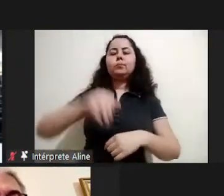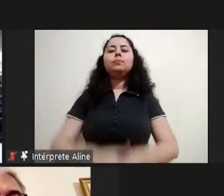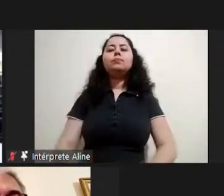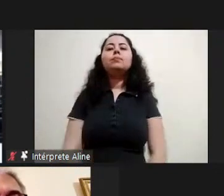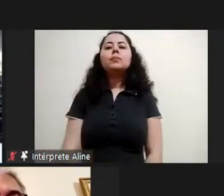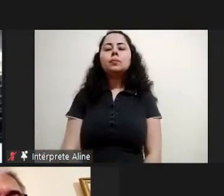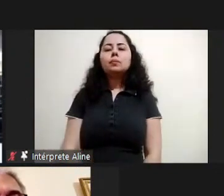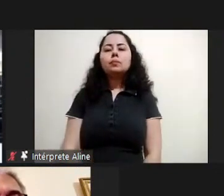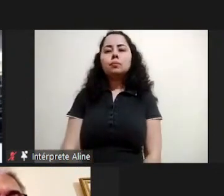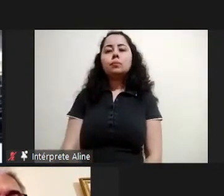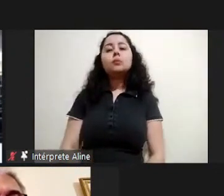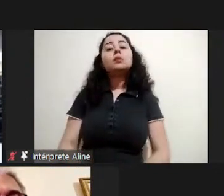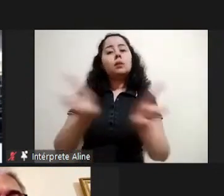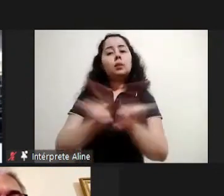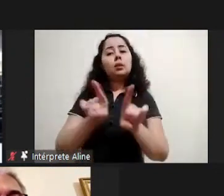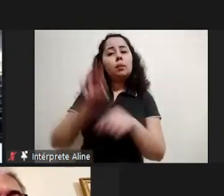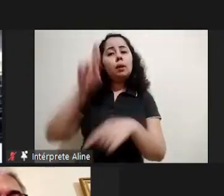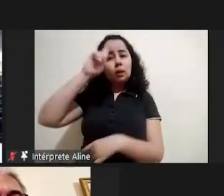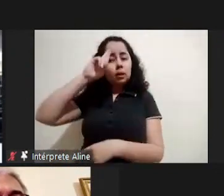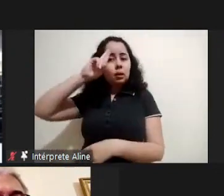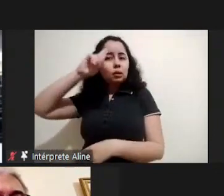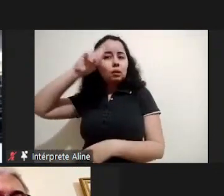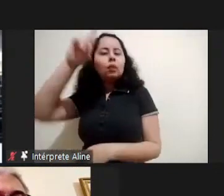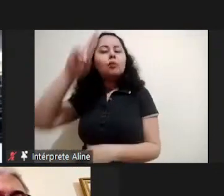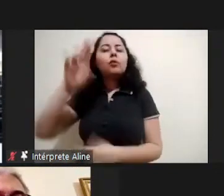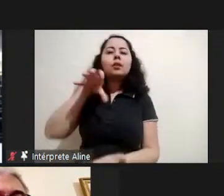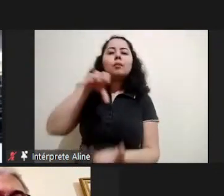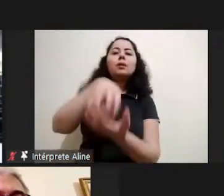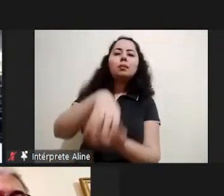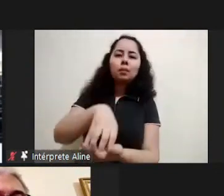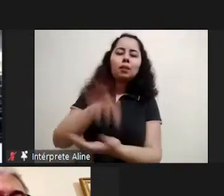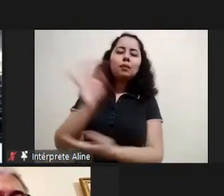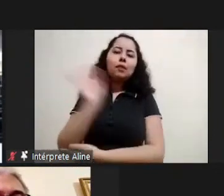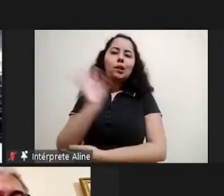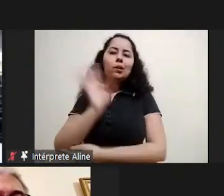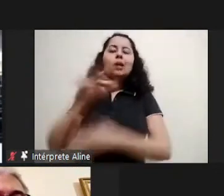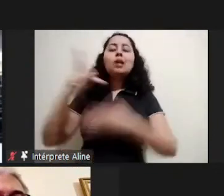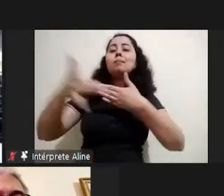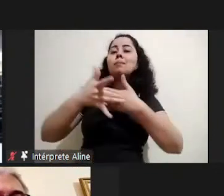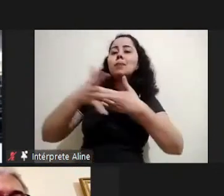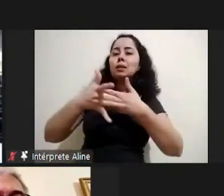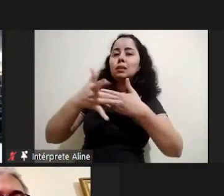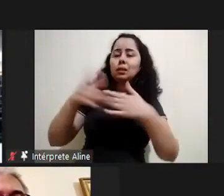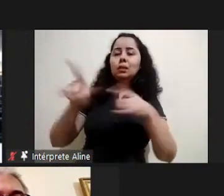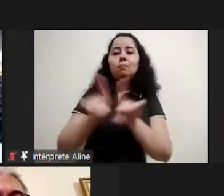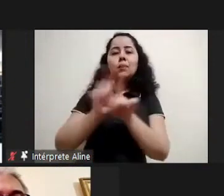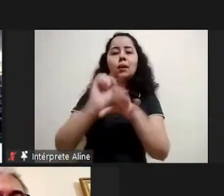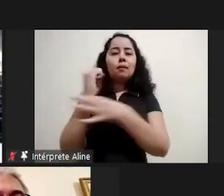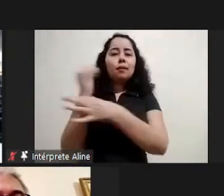foi chefe de departamento da Faculdade de Medicina e da Faculdade de Fisioterapia.